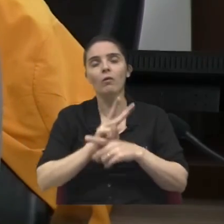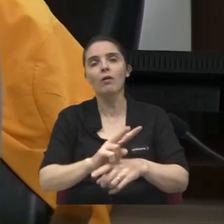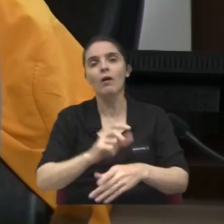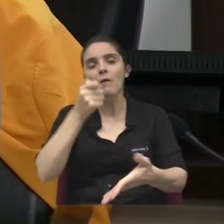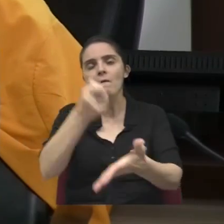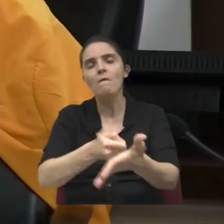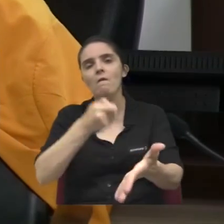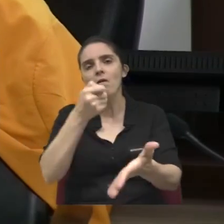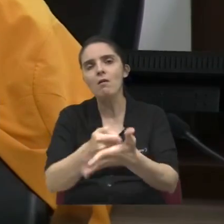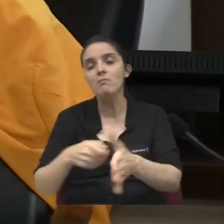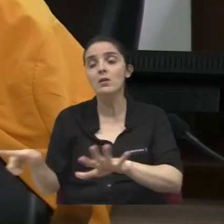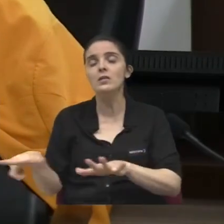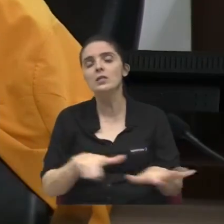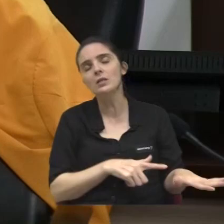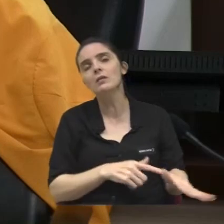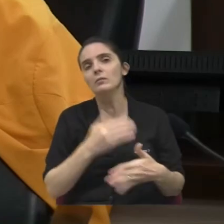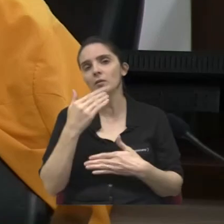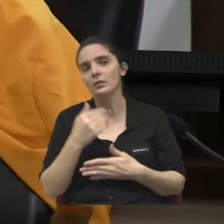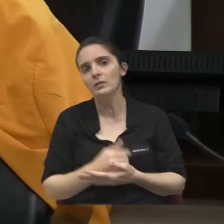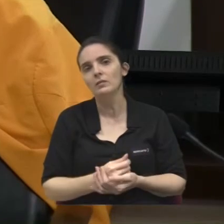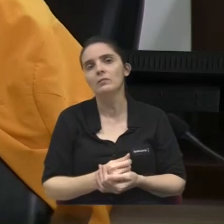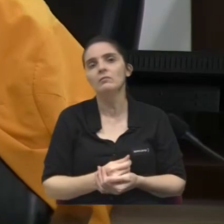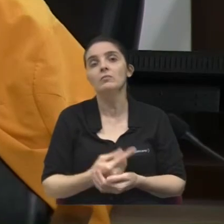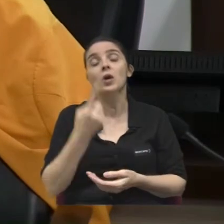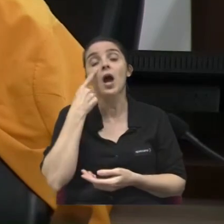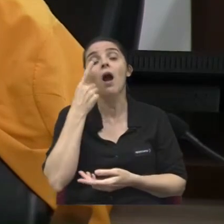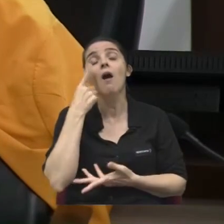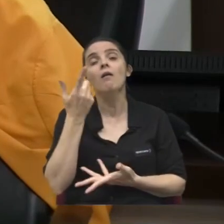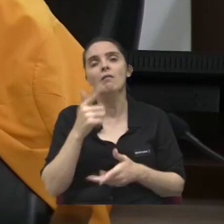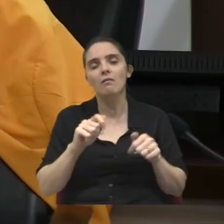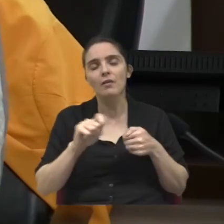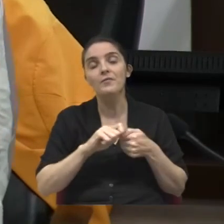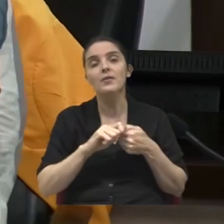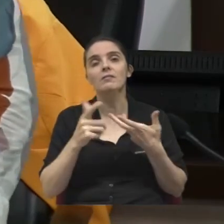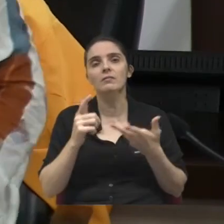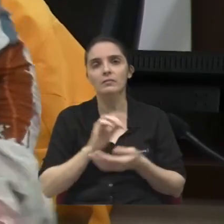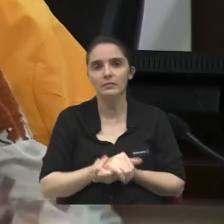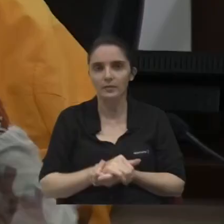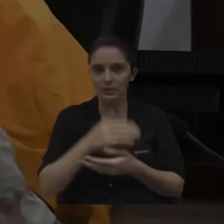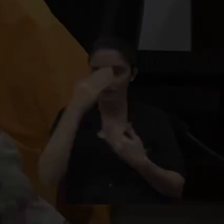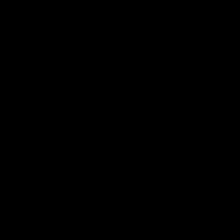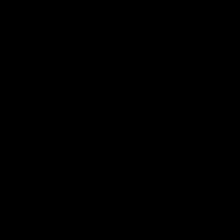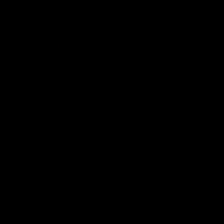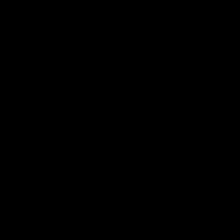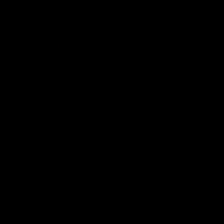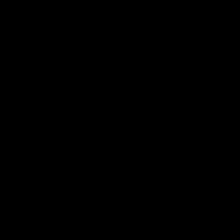eu estou aqui cobrando, porque agora eu quero ver ação. Eu quero ver ação. Muito obrigado, senhor presidente.